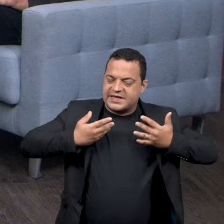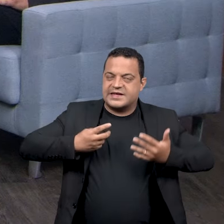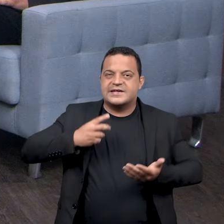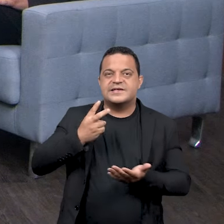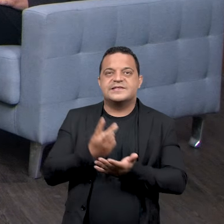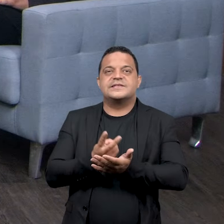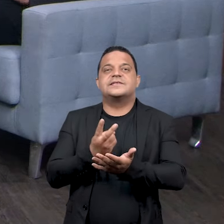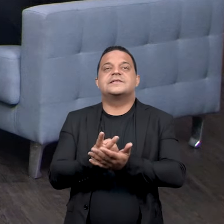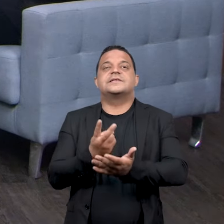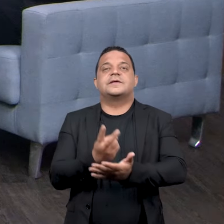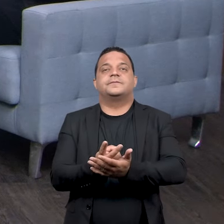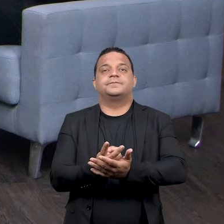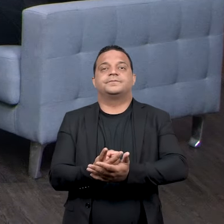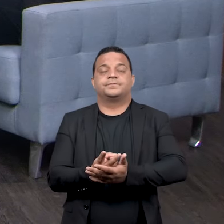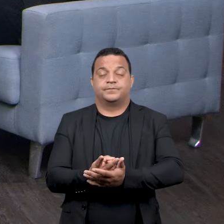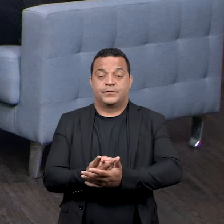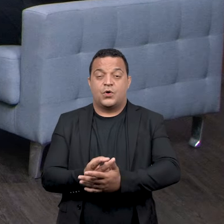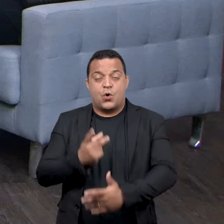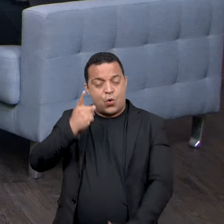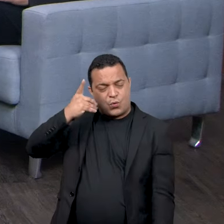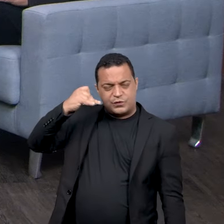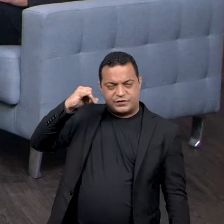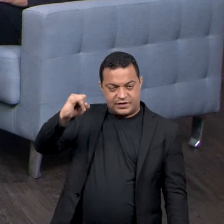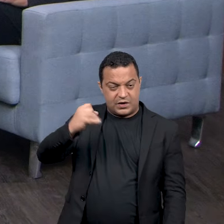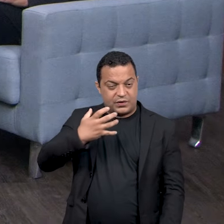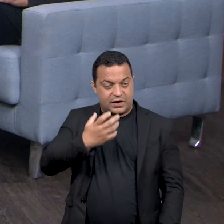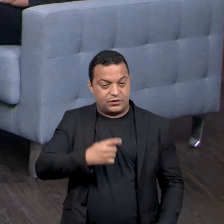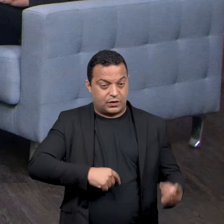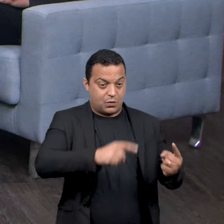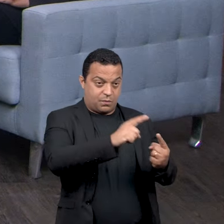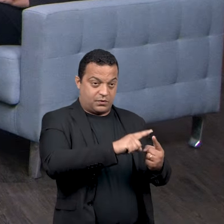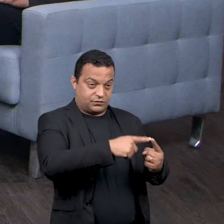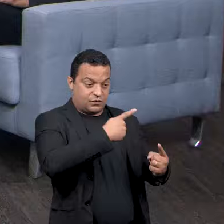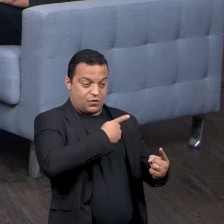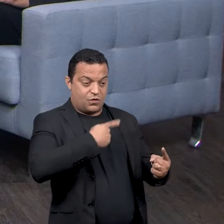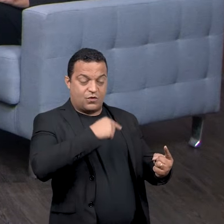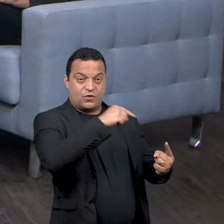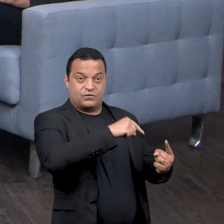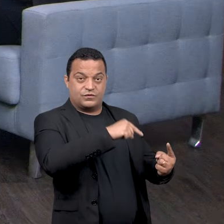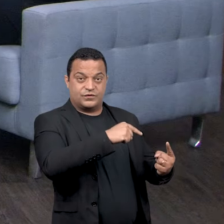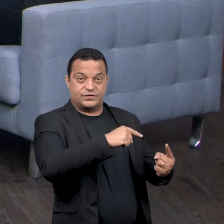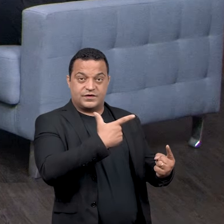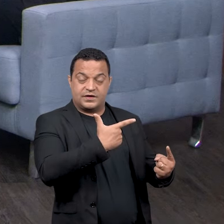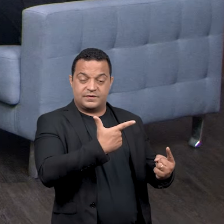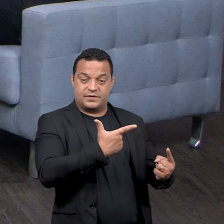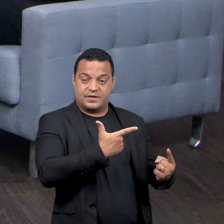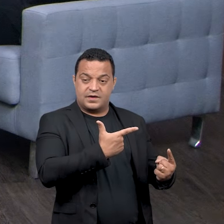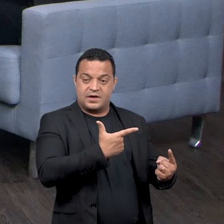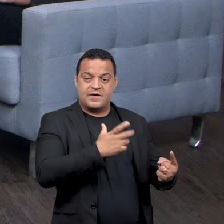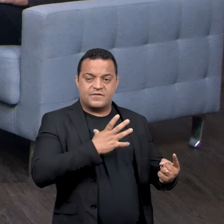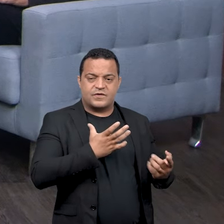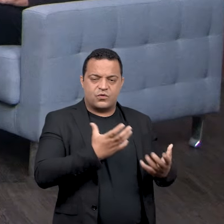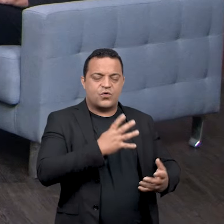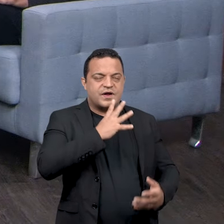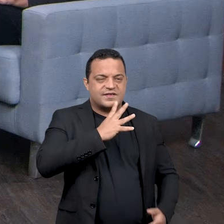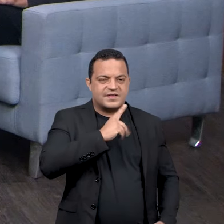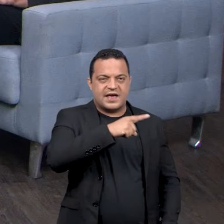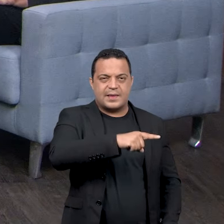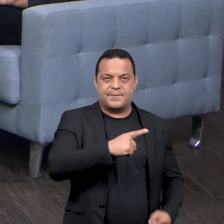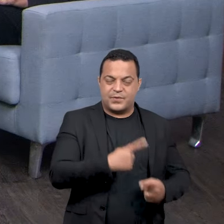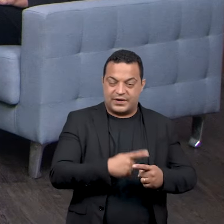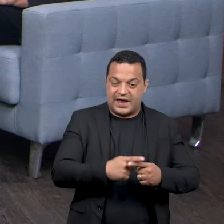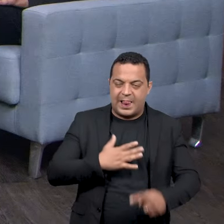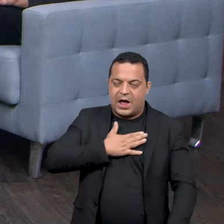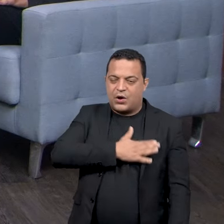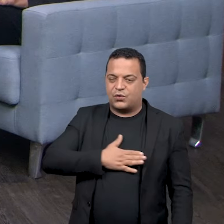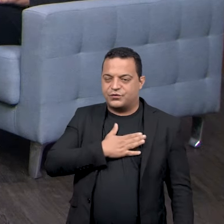dela. Pastor Winston, um dia talvez você vai ter a oportunidade de conhecer a irmã Sueli. Dentro da casa dela, ela tem uma caixa de som com microfone, que ela gosta de